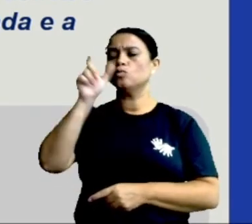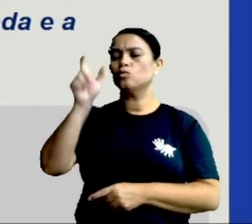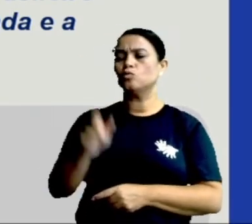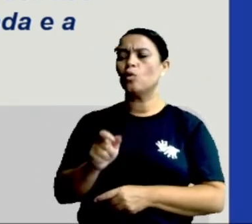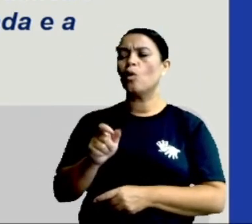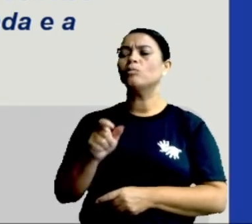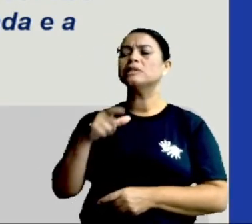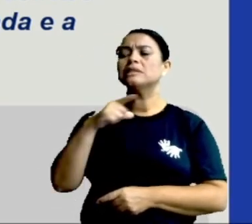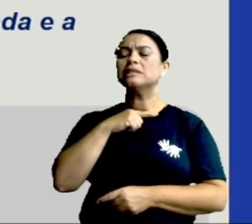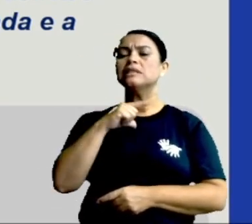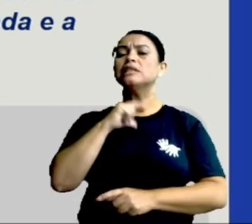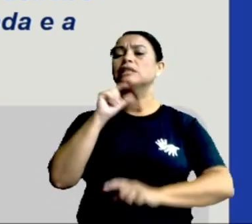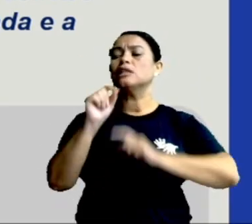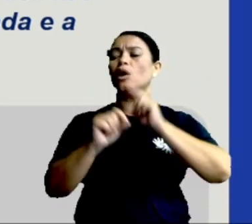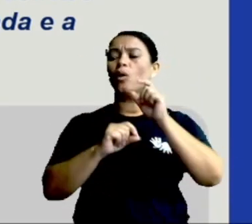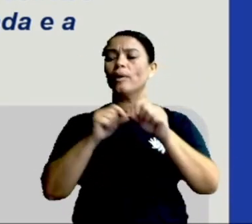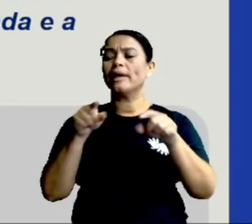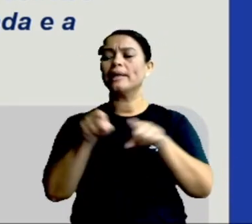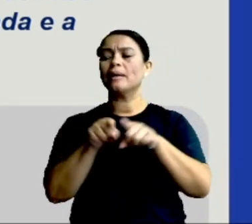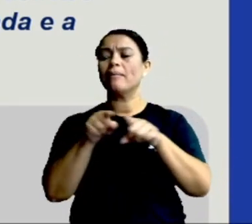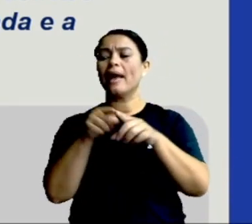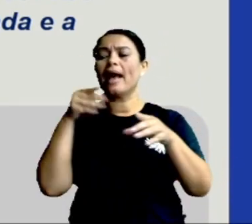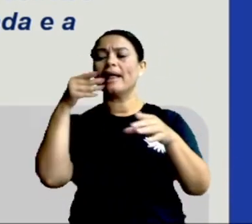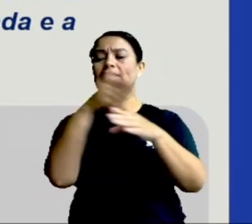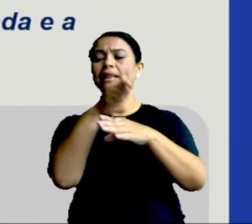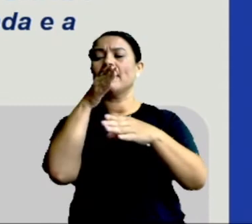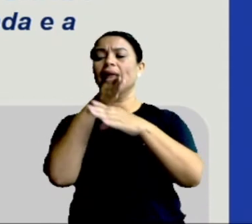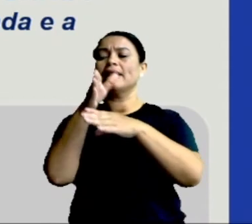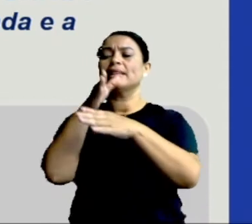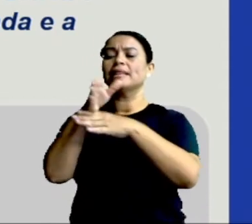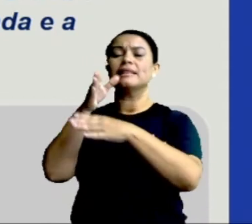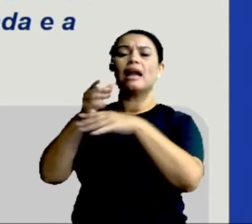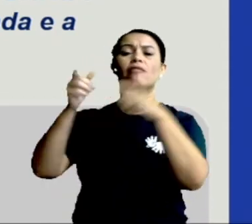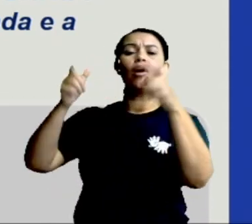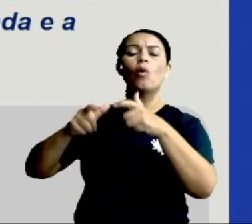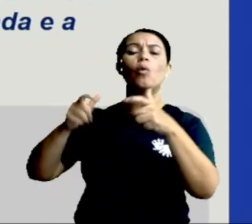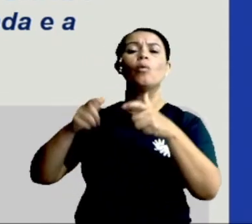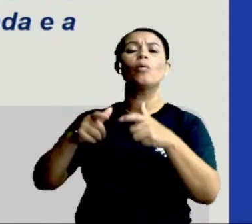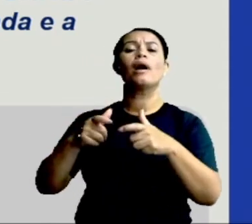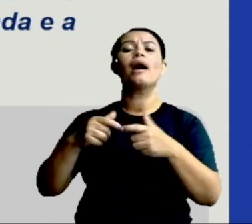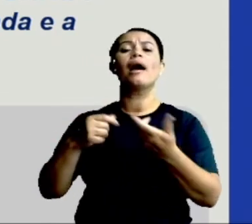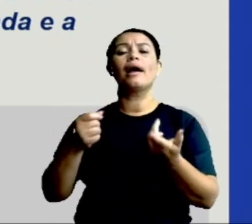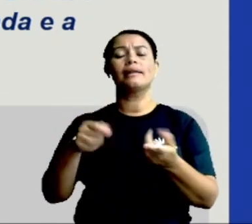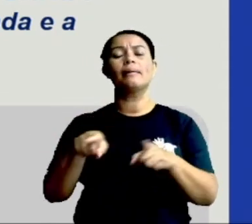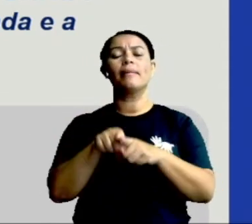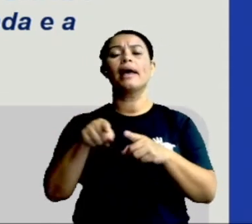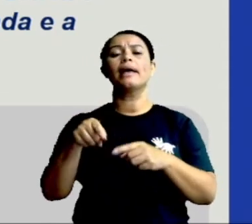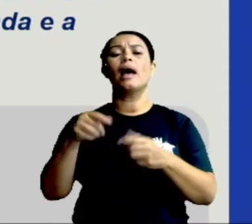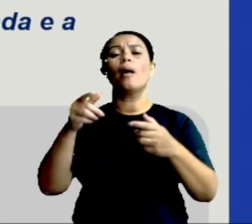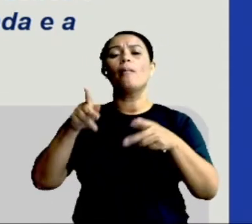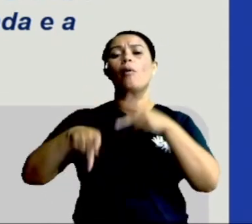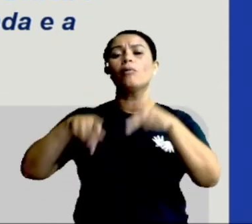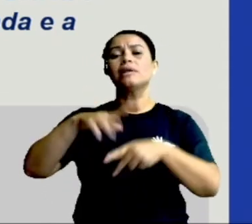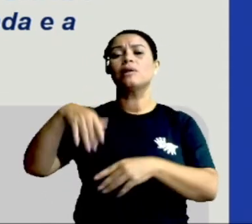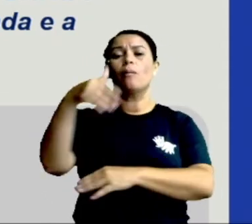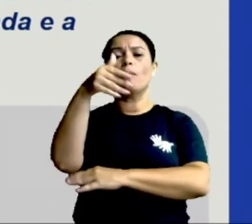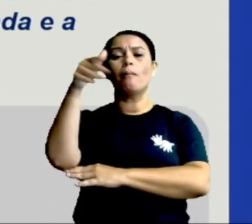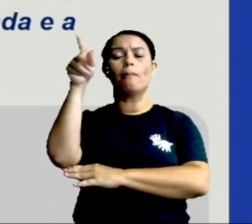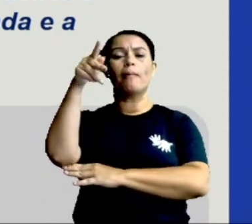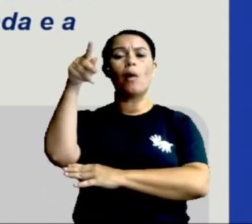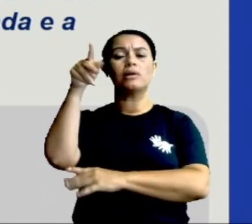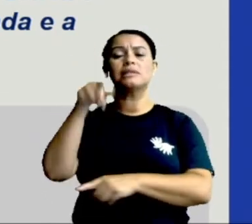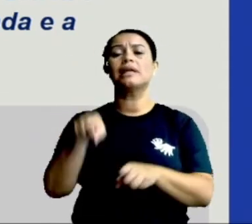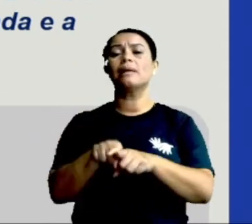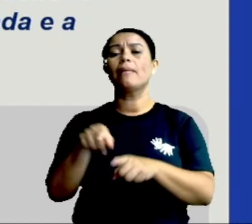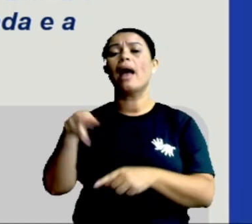dirigiam as bandeiras e adentravam ao interior do Brasil e a população paulista.